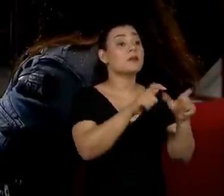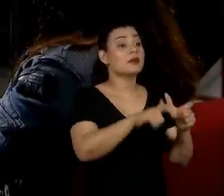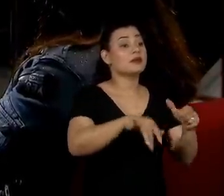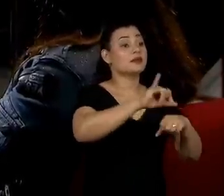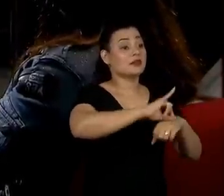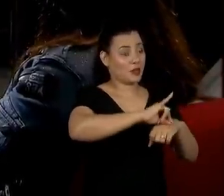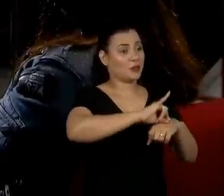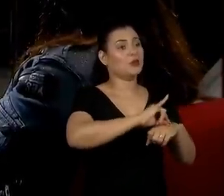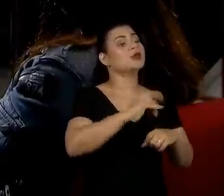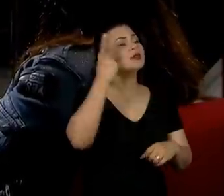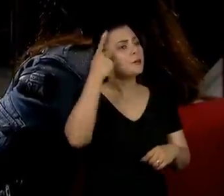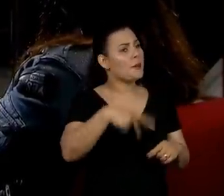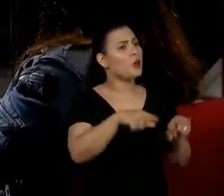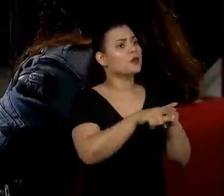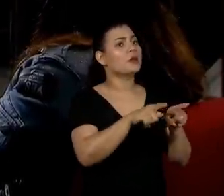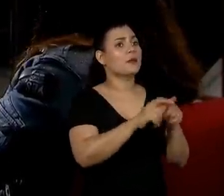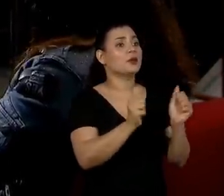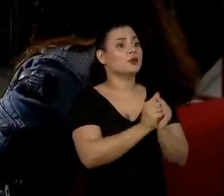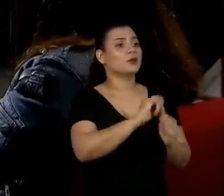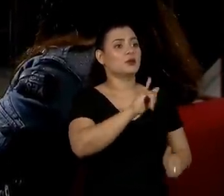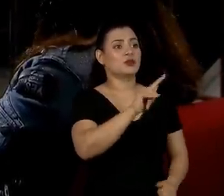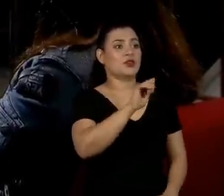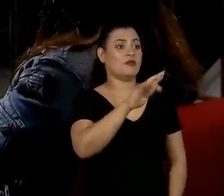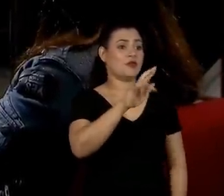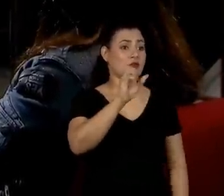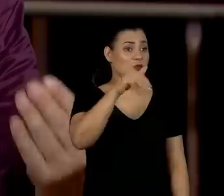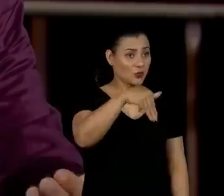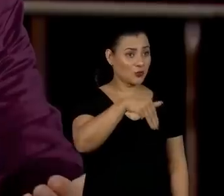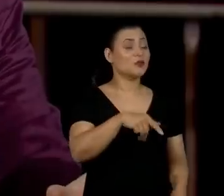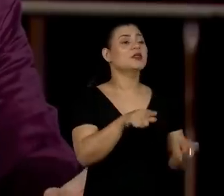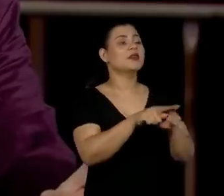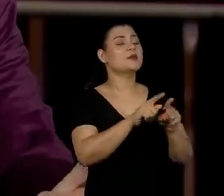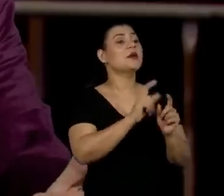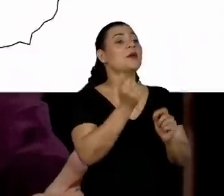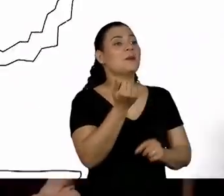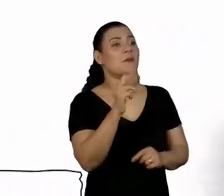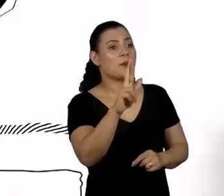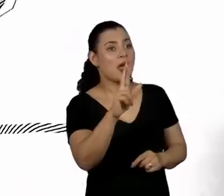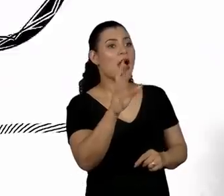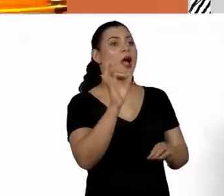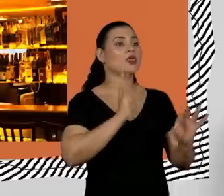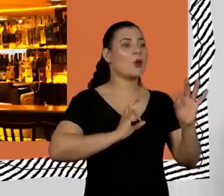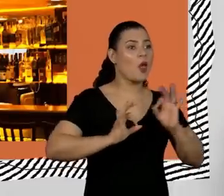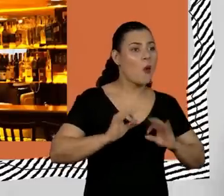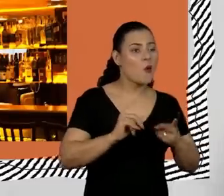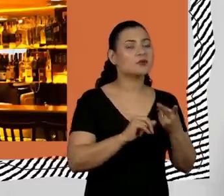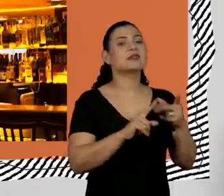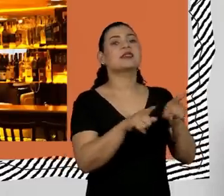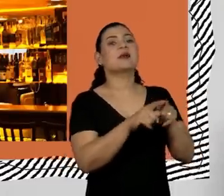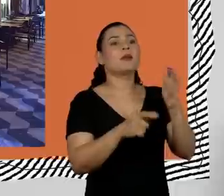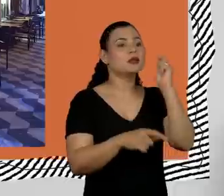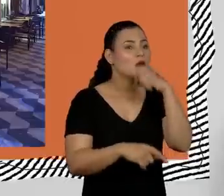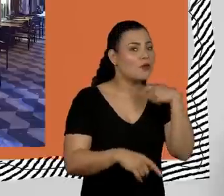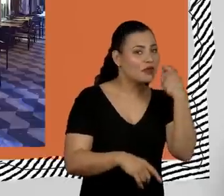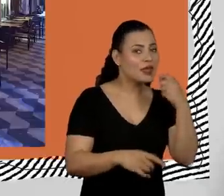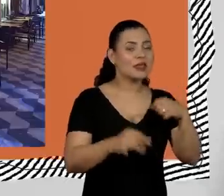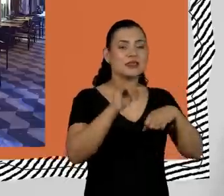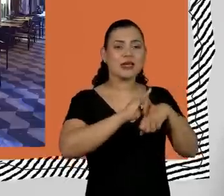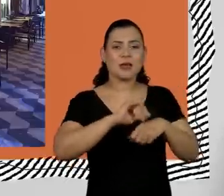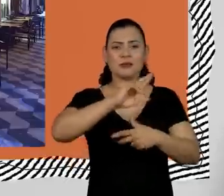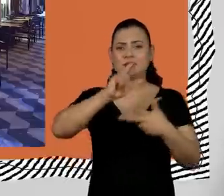no centro o seu e de Jefferson ruído bar da dona Onça casa do porco sorveteria do